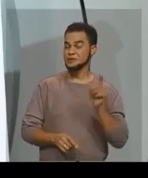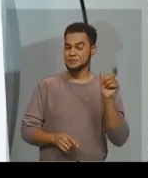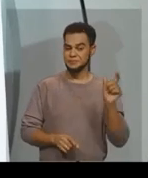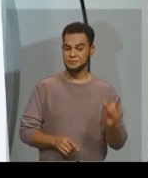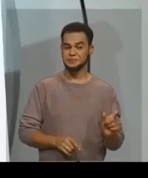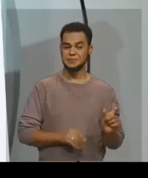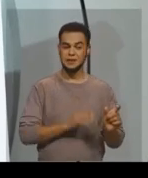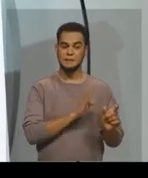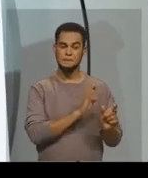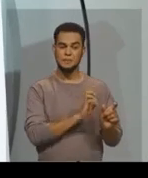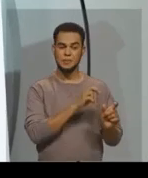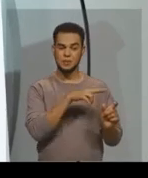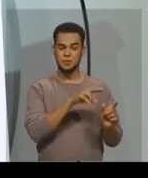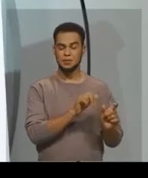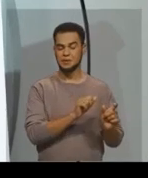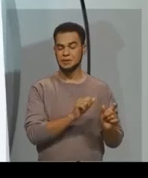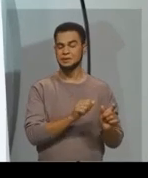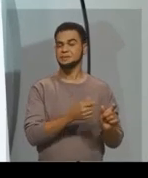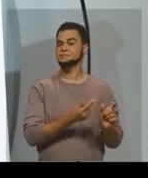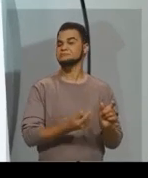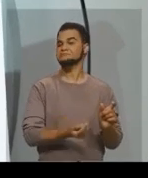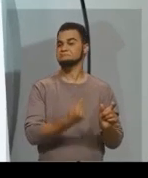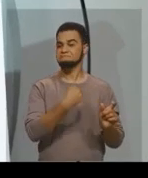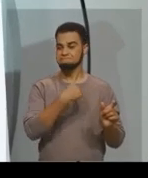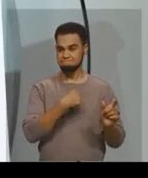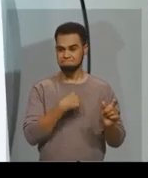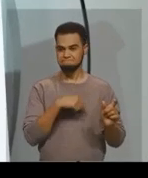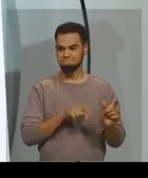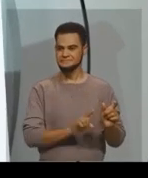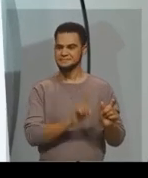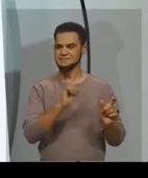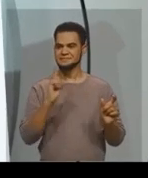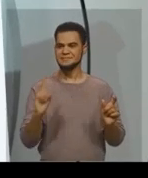eu e a Silvana.